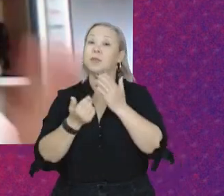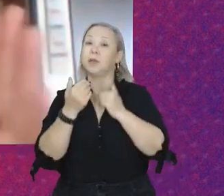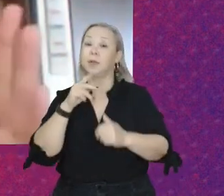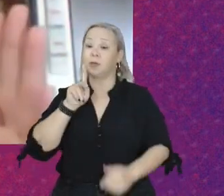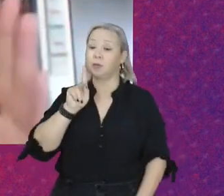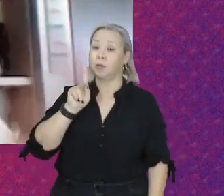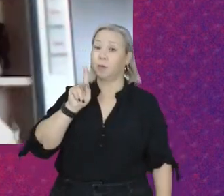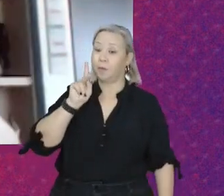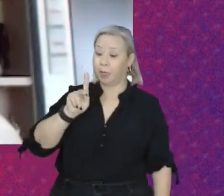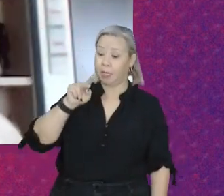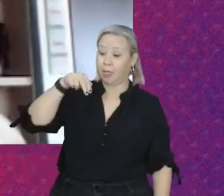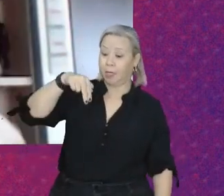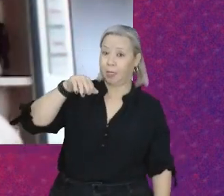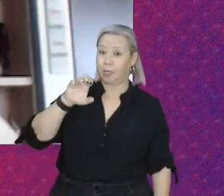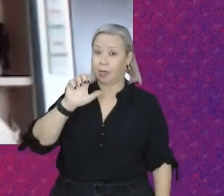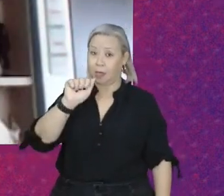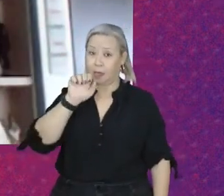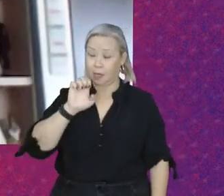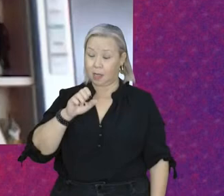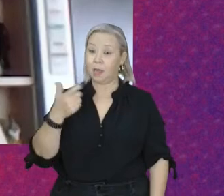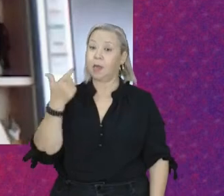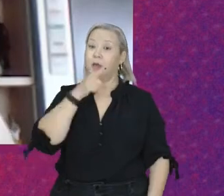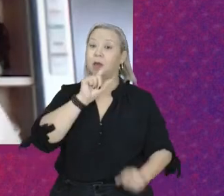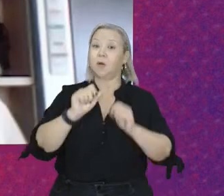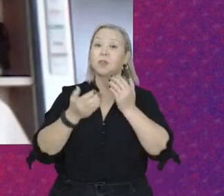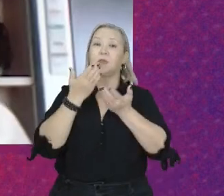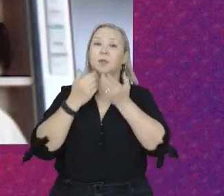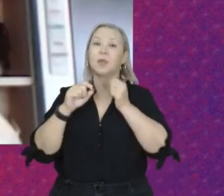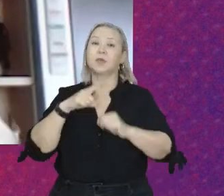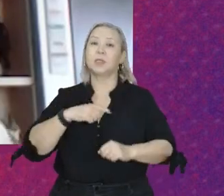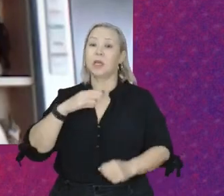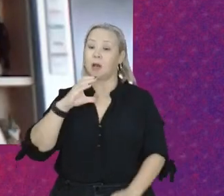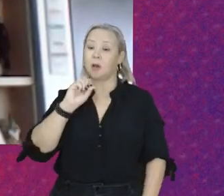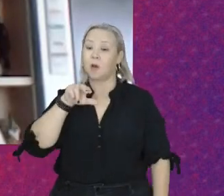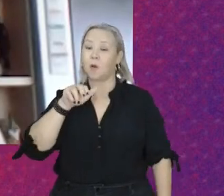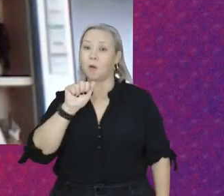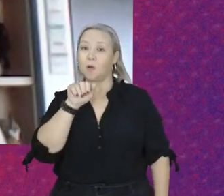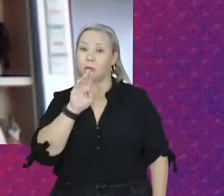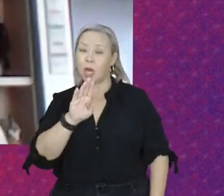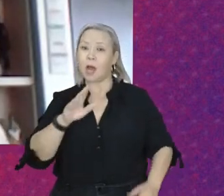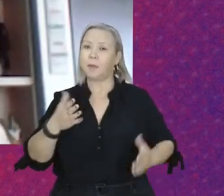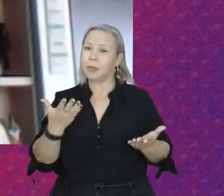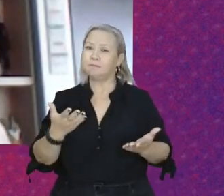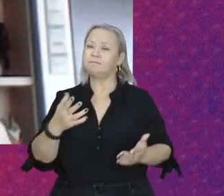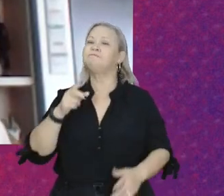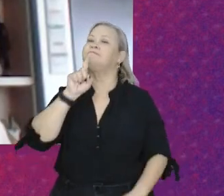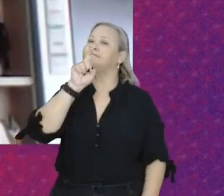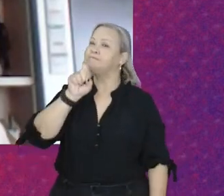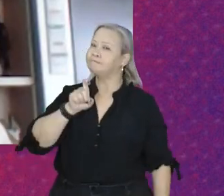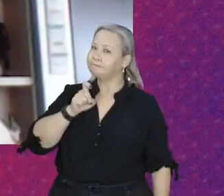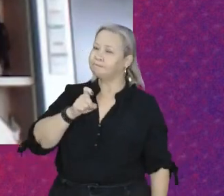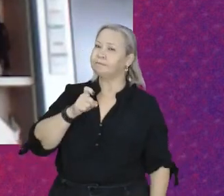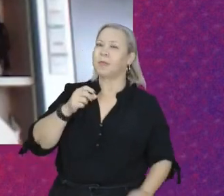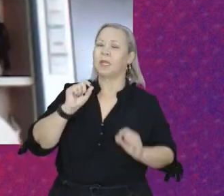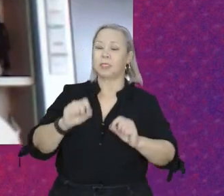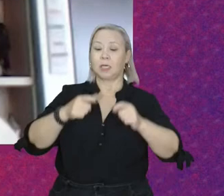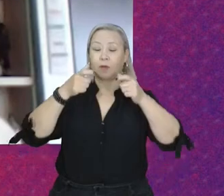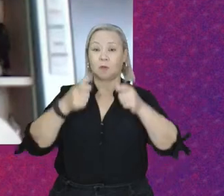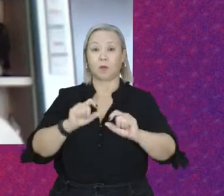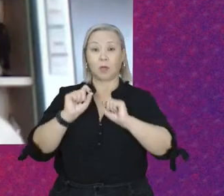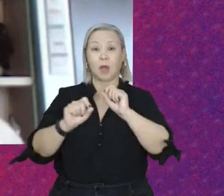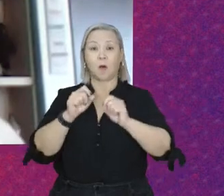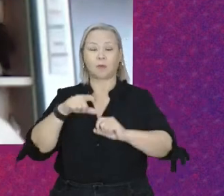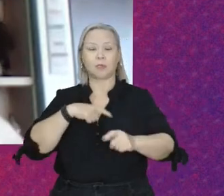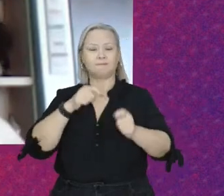PENAI, do Programa de Aquisição de Alimentos, você ter a CONAB como sendo um espaço onde você tinha